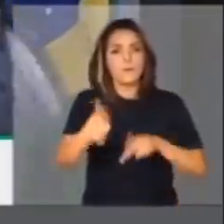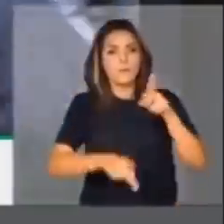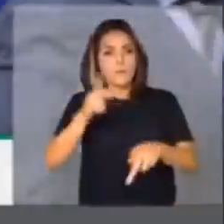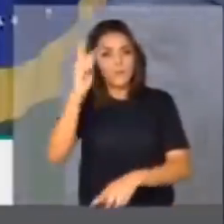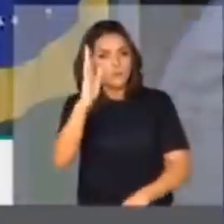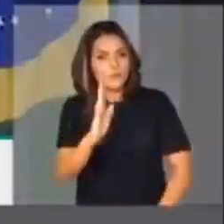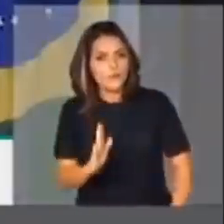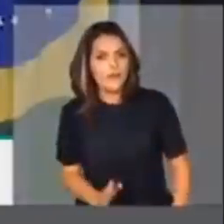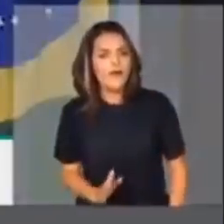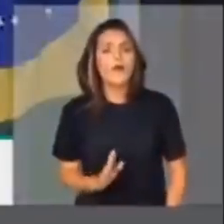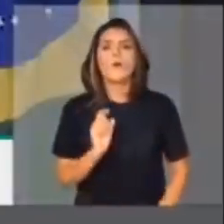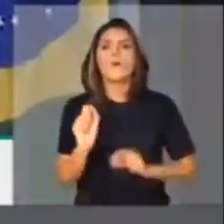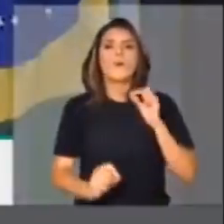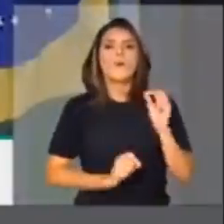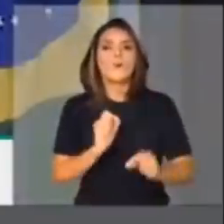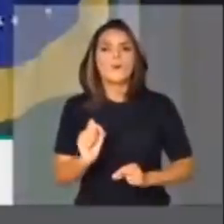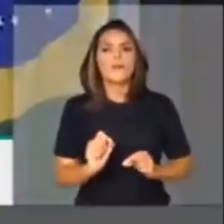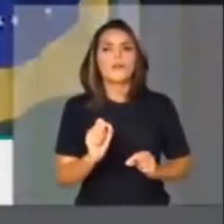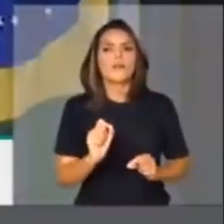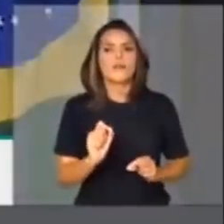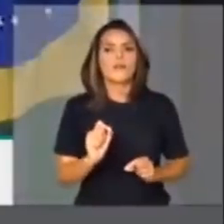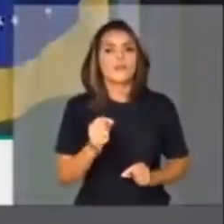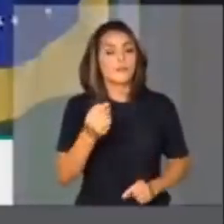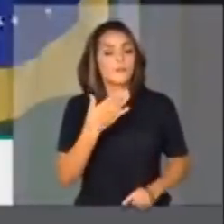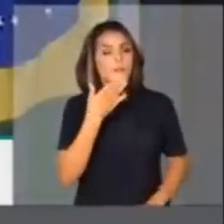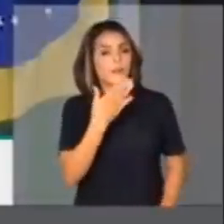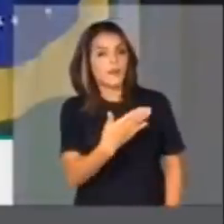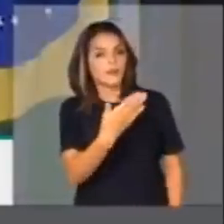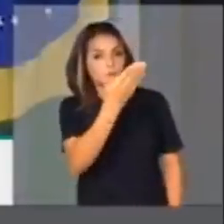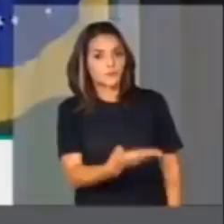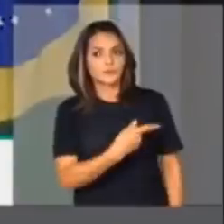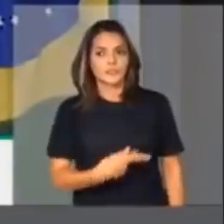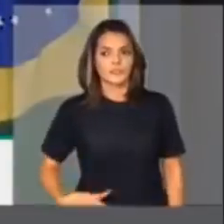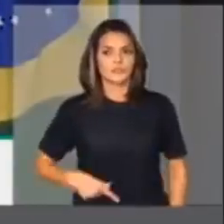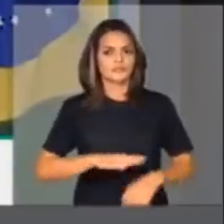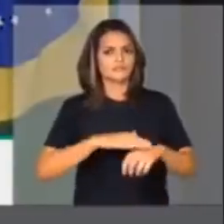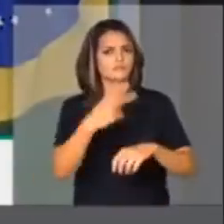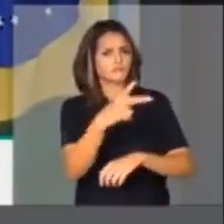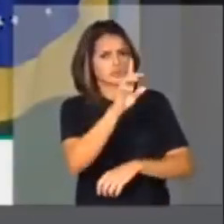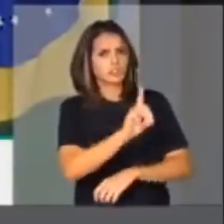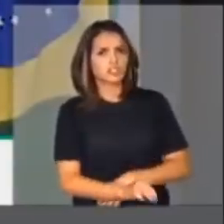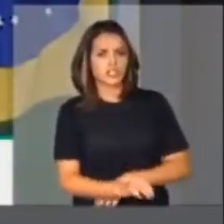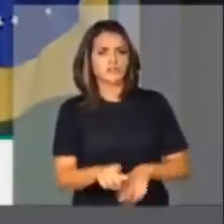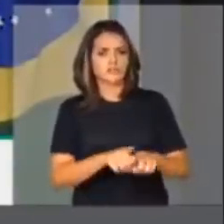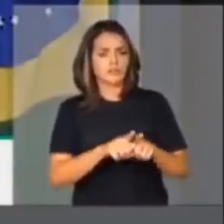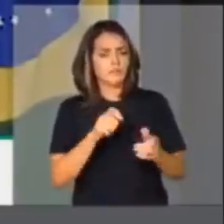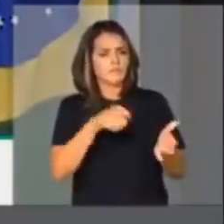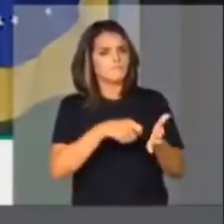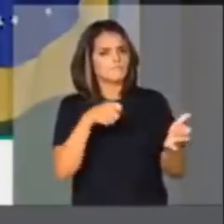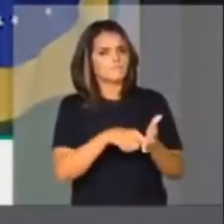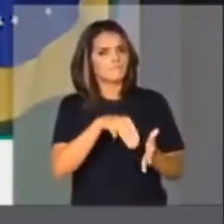brasileiros, de verificar os votos. E peço, senhor presidente, pois o senhor tem esse direito, e diria até dever